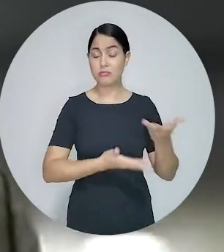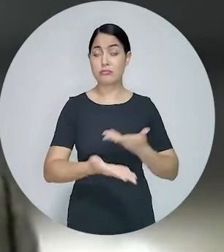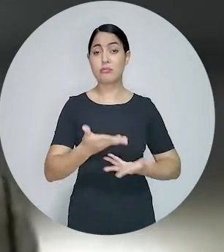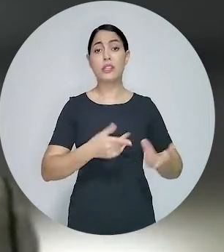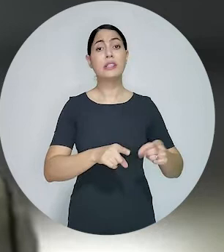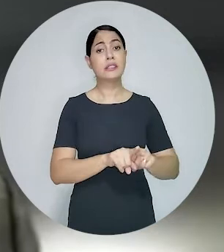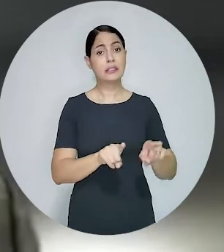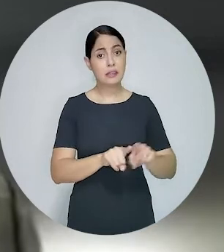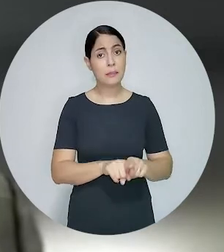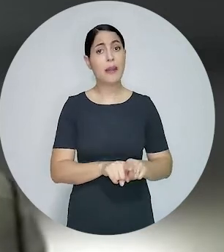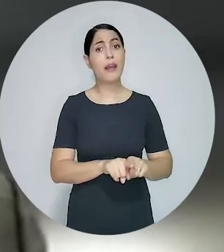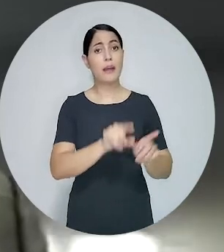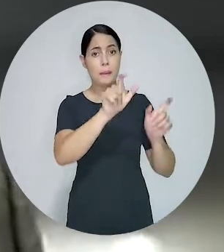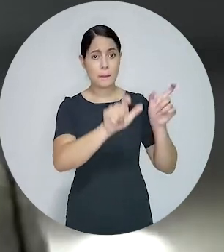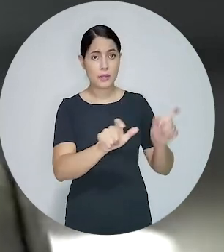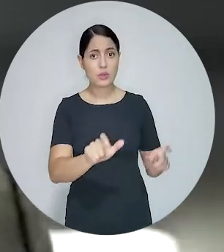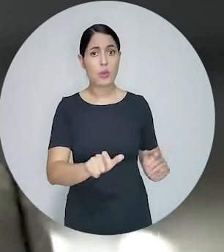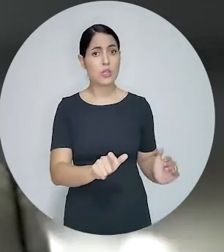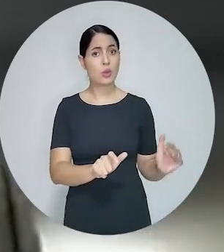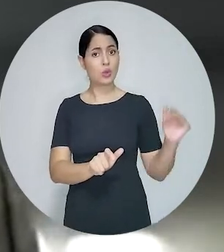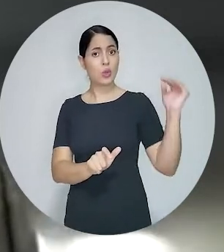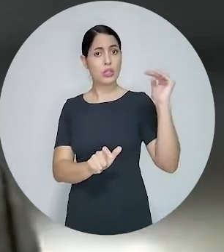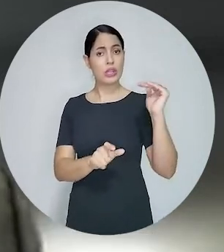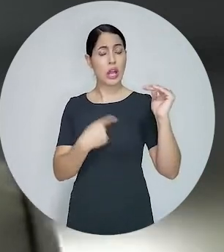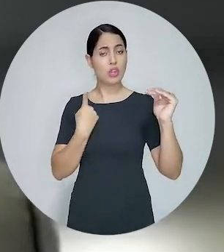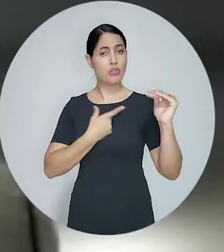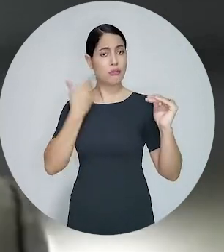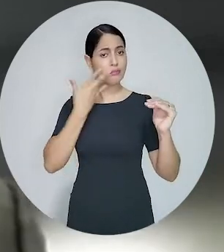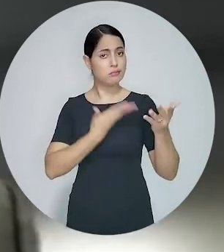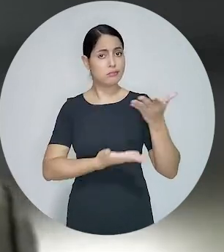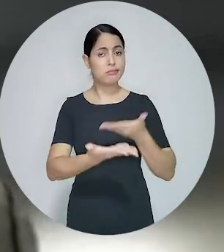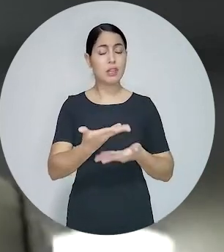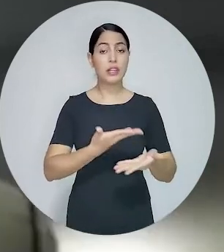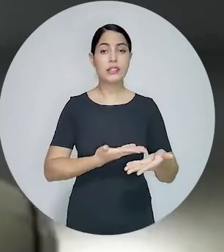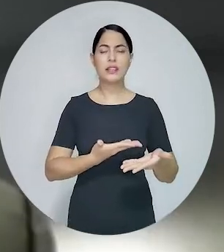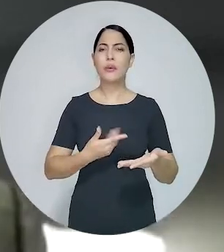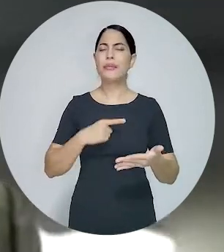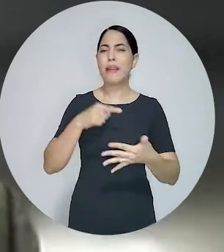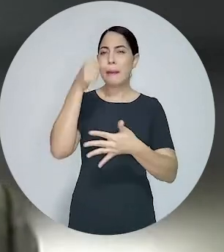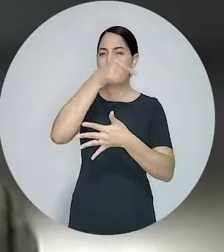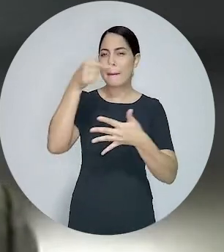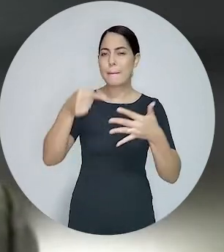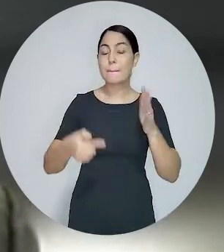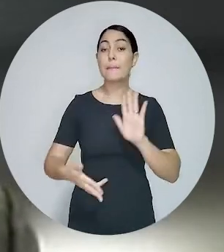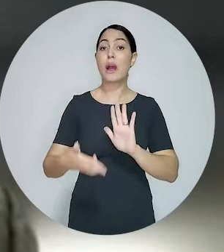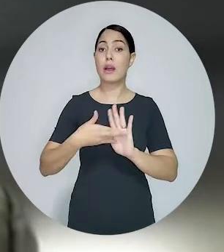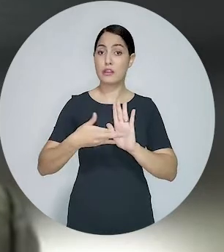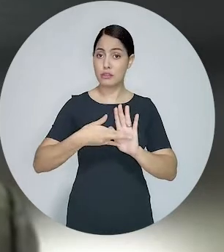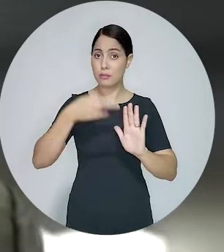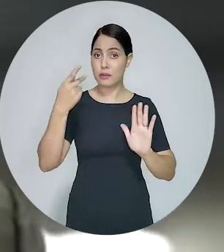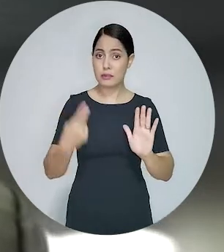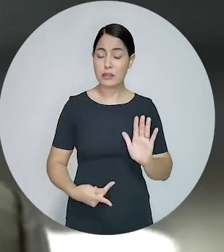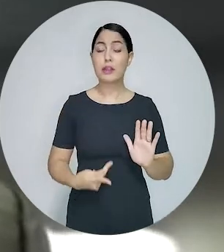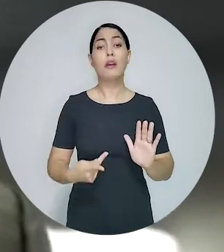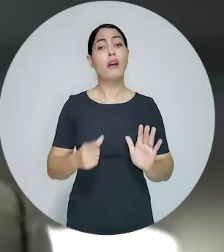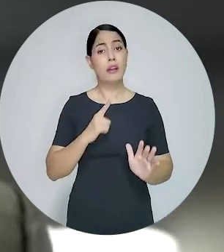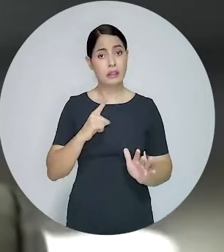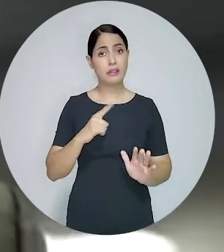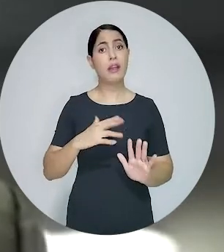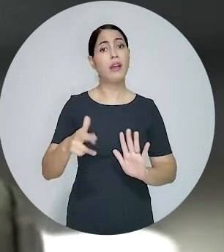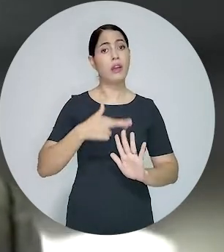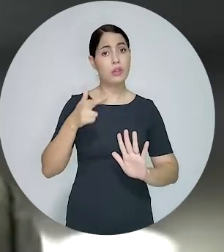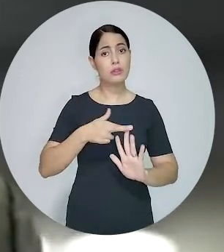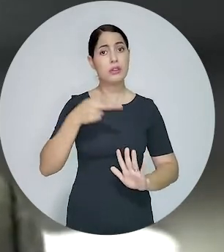com autoridades. A Procuradoria-Geral, então, tem uma série de atribuições previstas em normativo interno, previstas